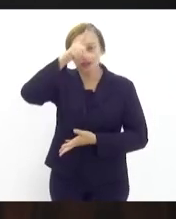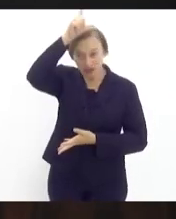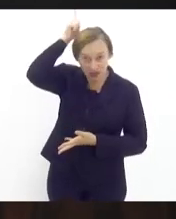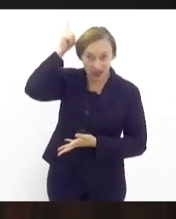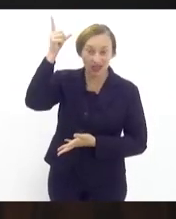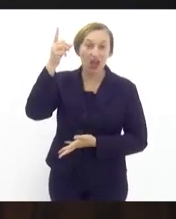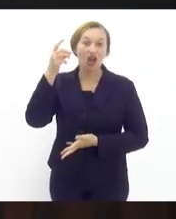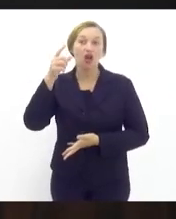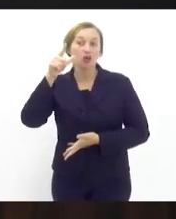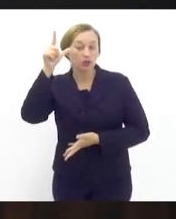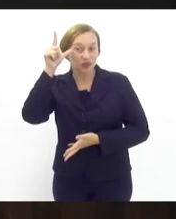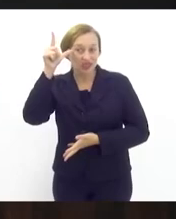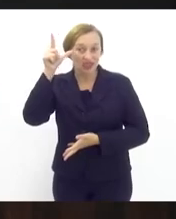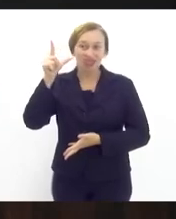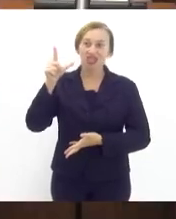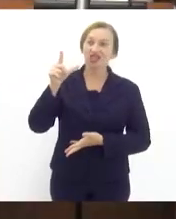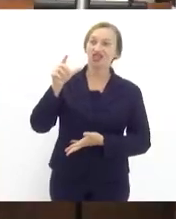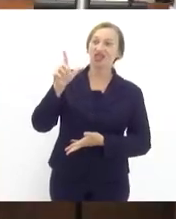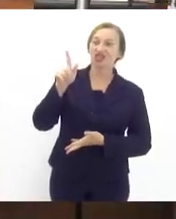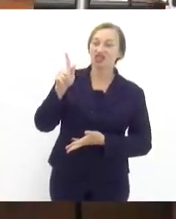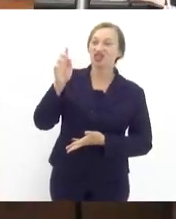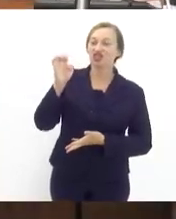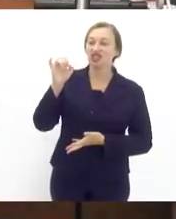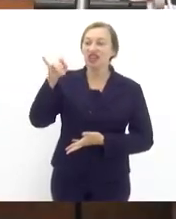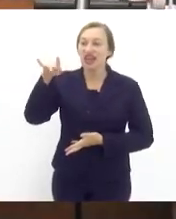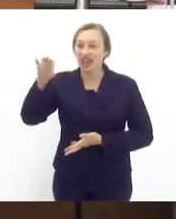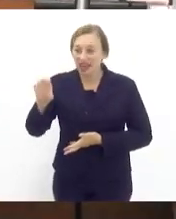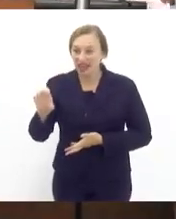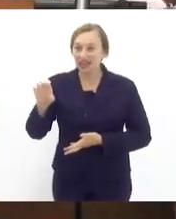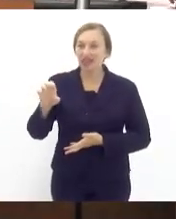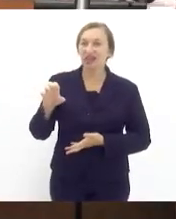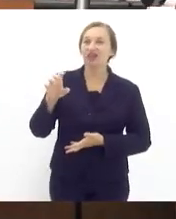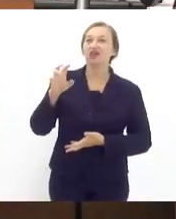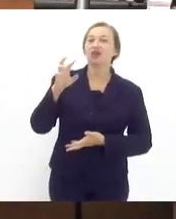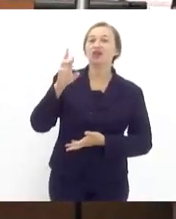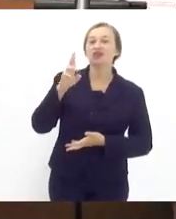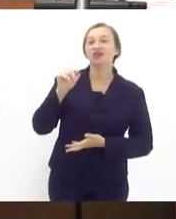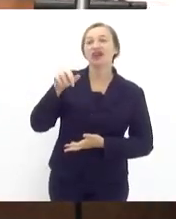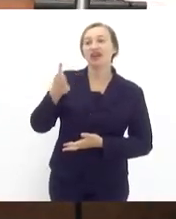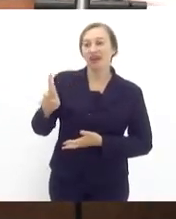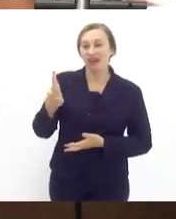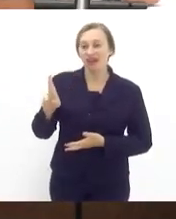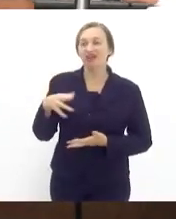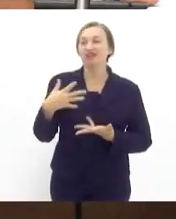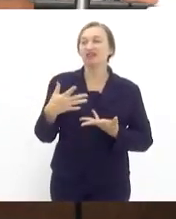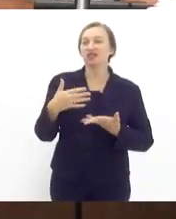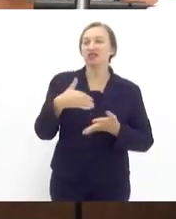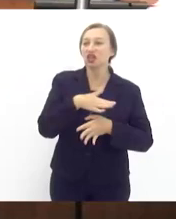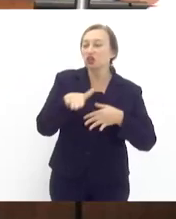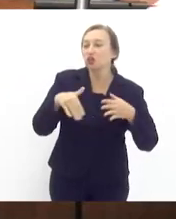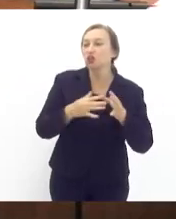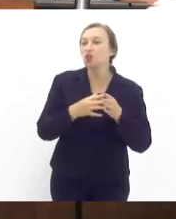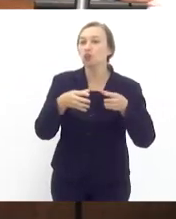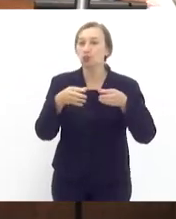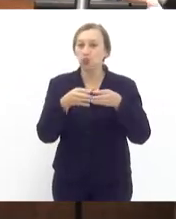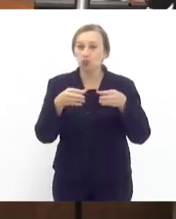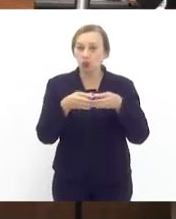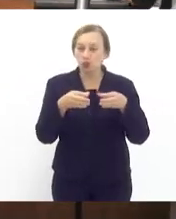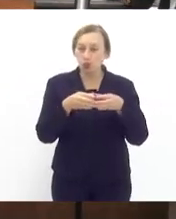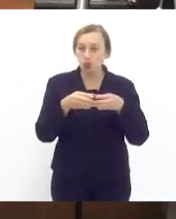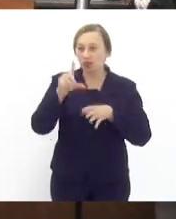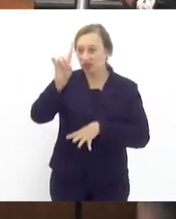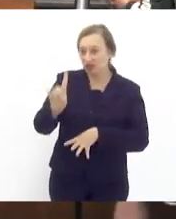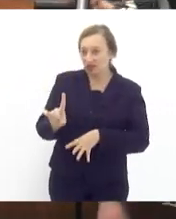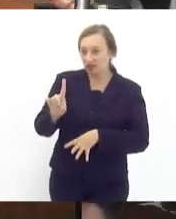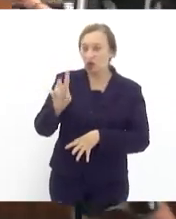Deputado Lucinha deputada Gisele Deputado Rosenberg Reis e toda Comitiva da